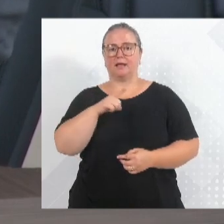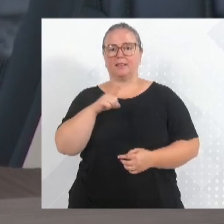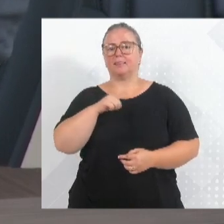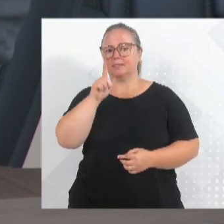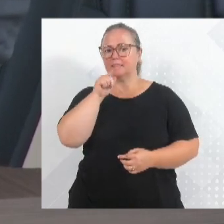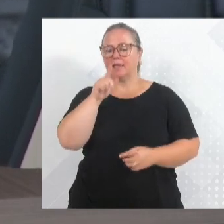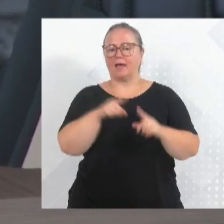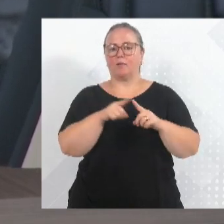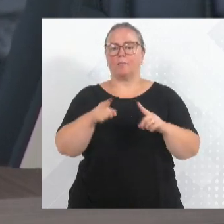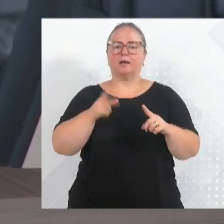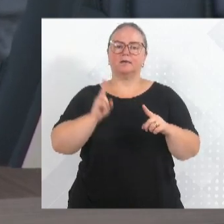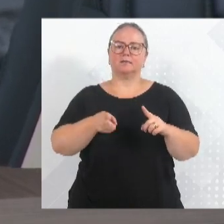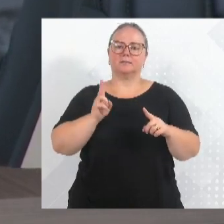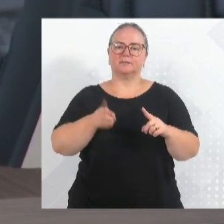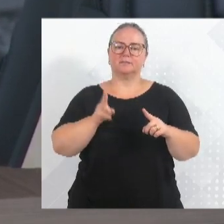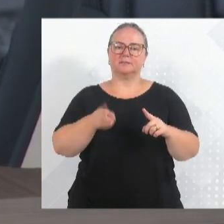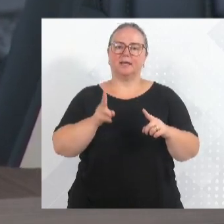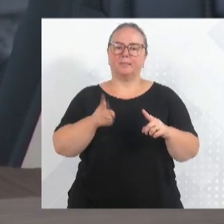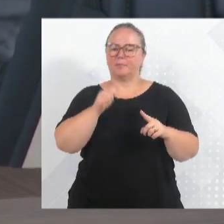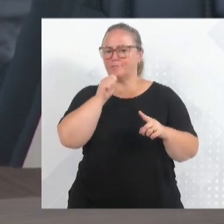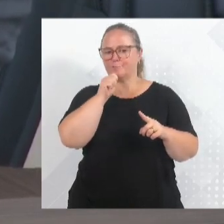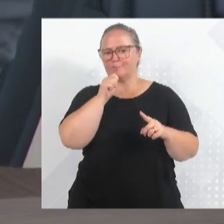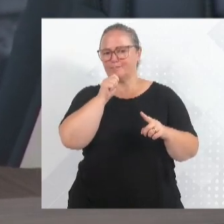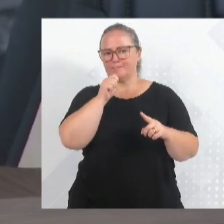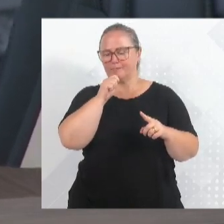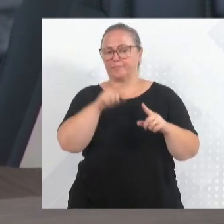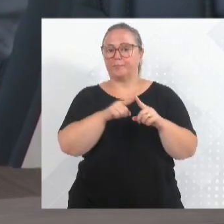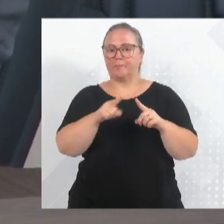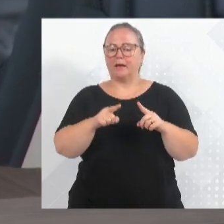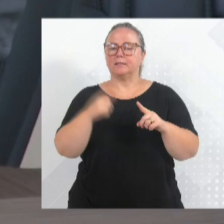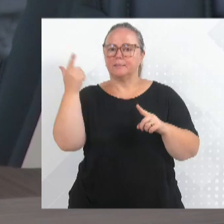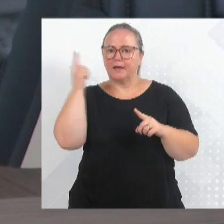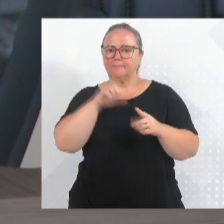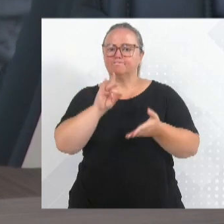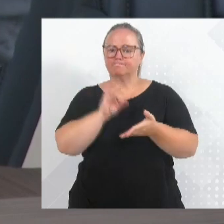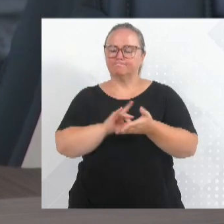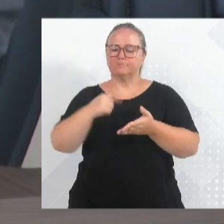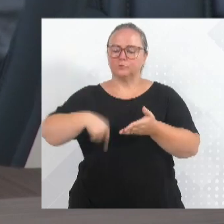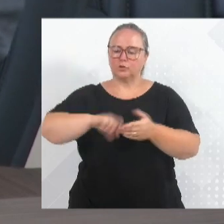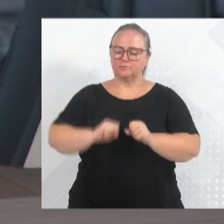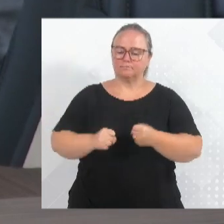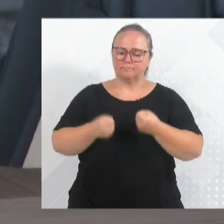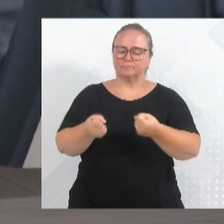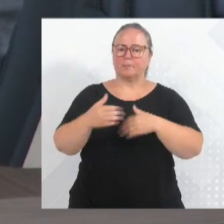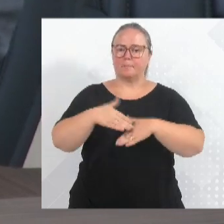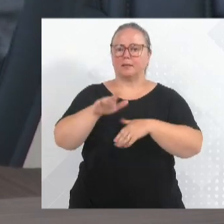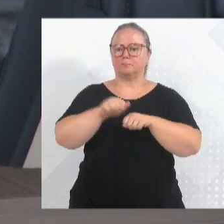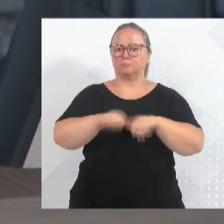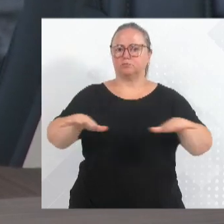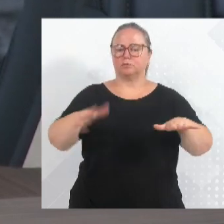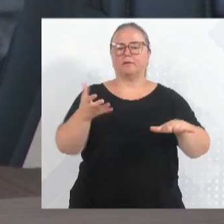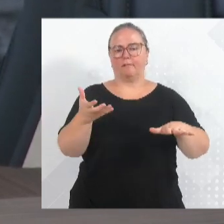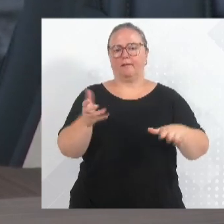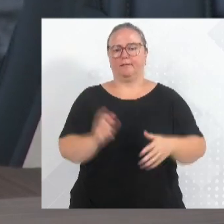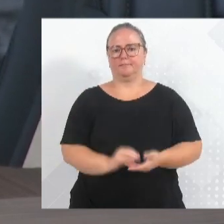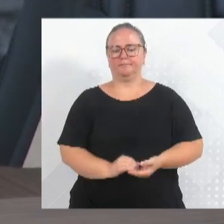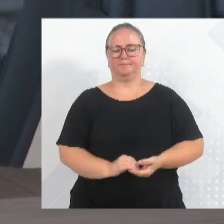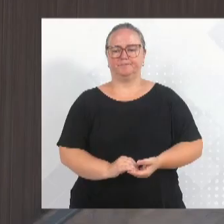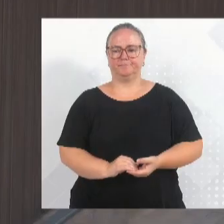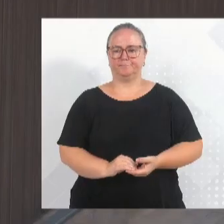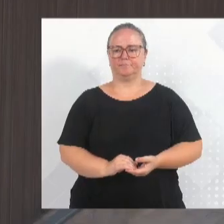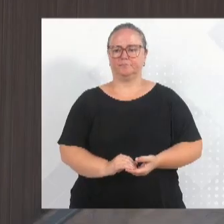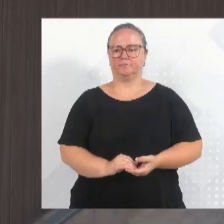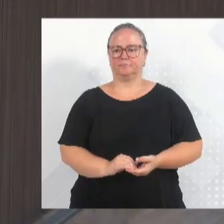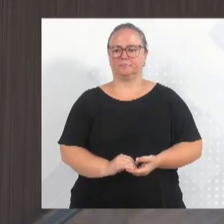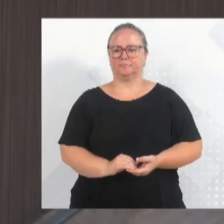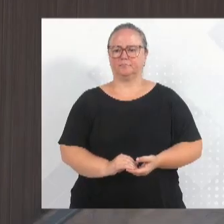seu tempo útil de 24 horas, mas que nós estamos trabalhando para que isso aconteça, ampliando a distribuição de água. Eu